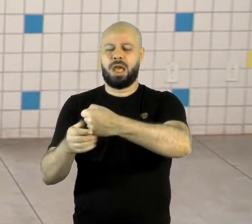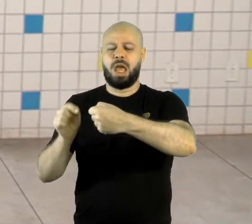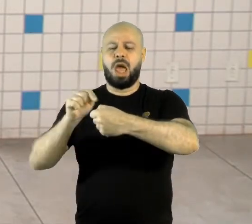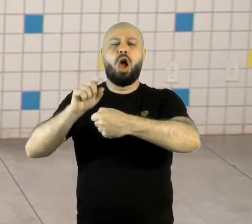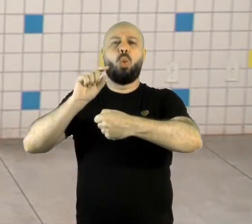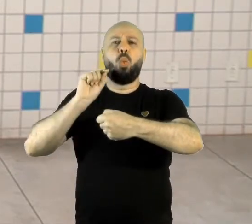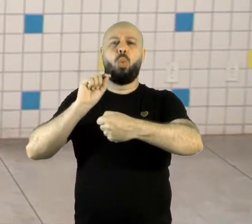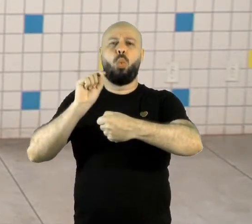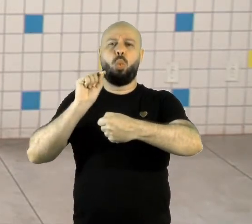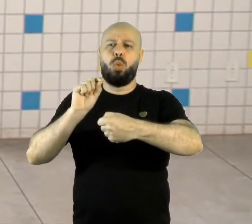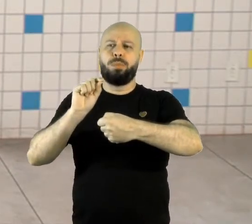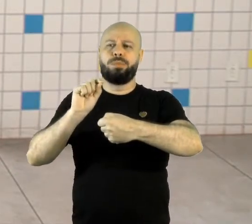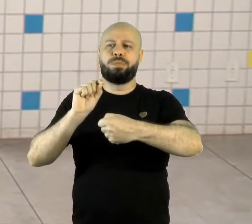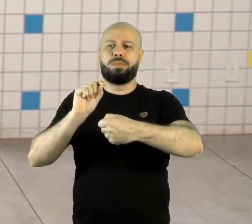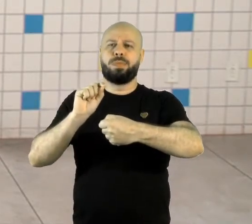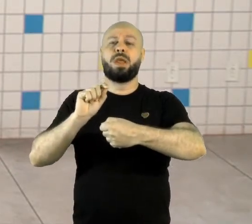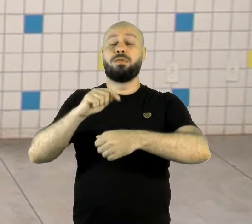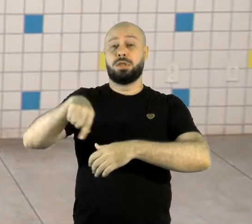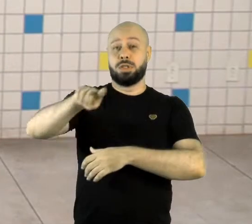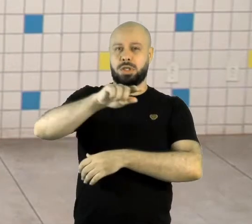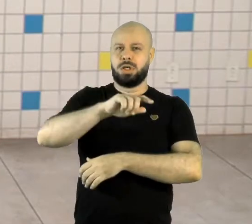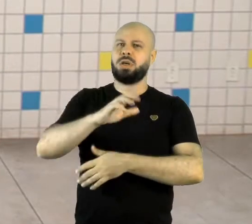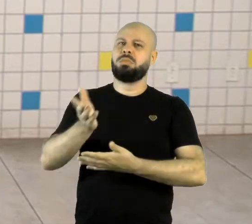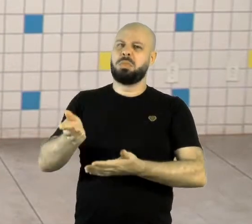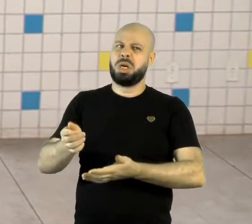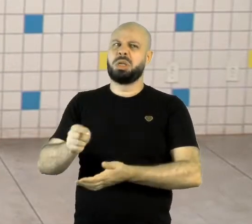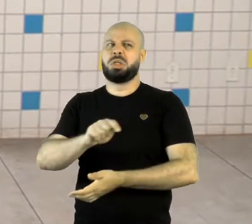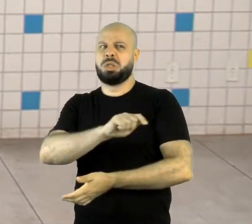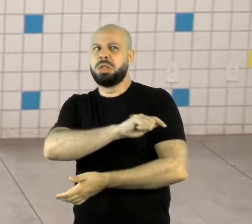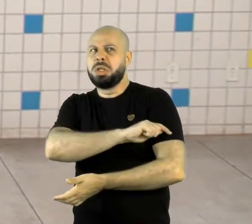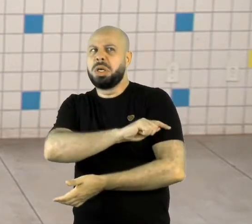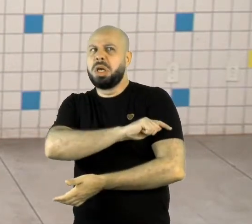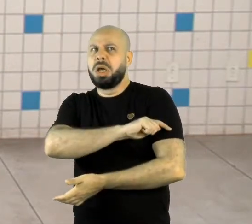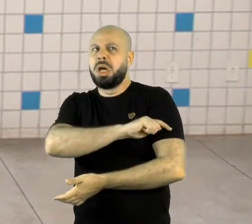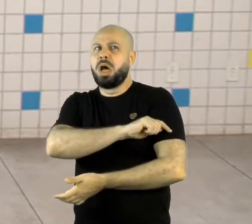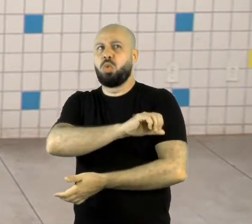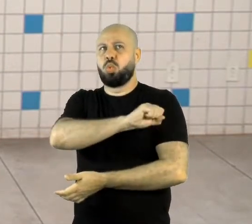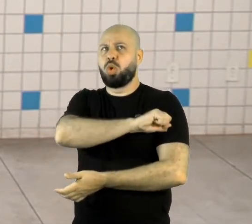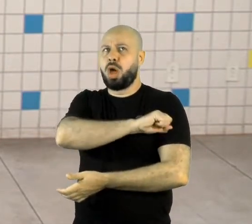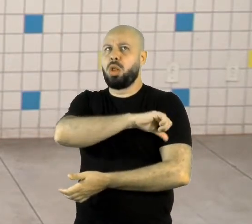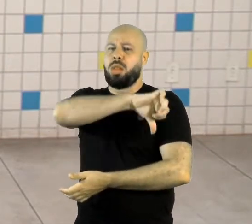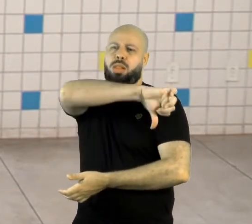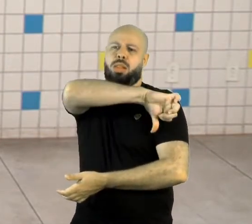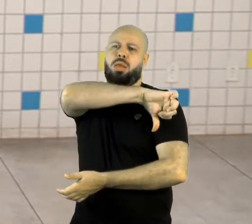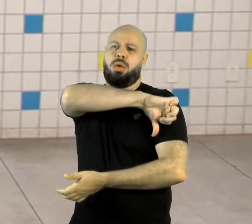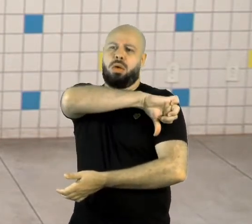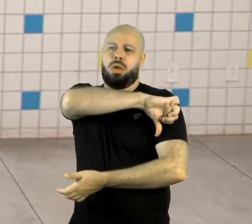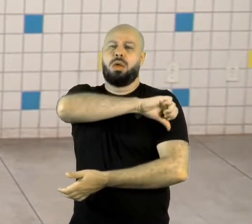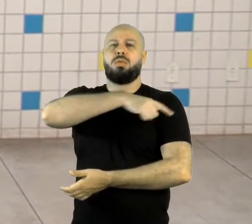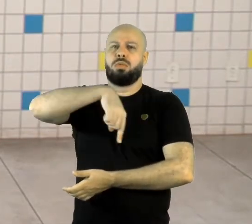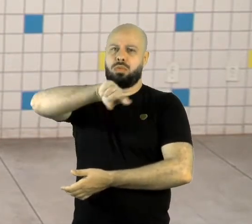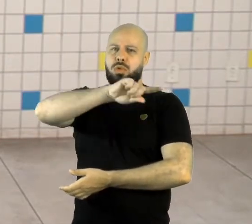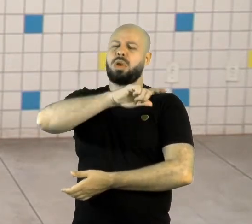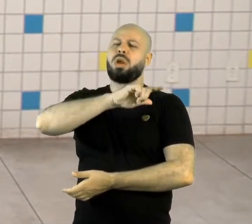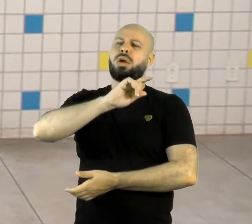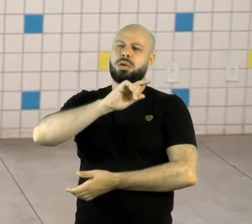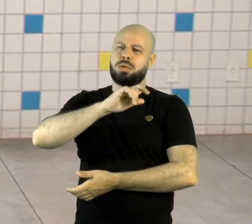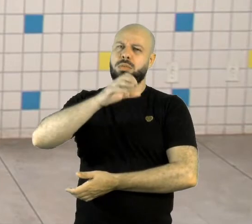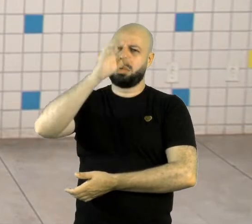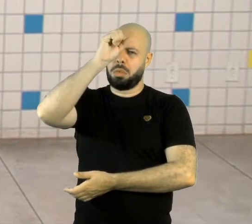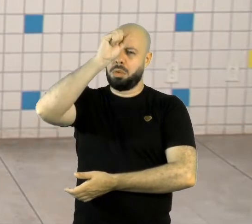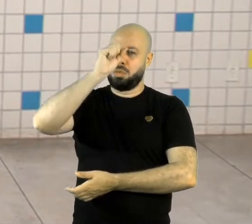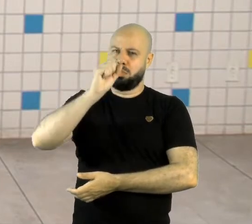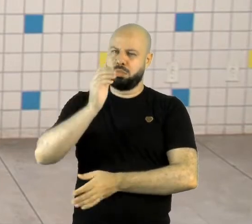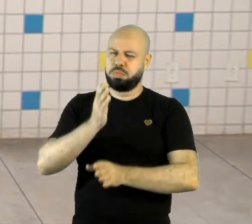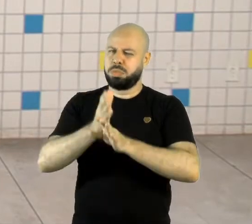que vocês ao longo do sétimo, do oitavo, do nono ano, vocês vão aí